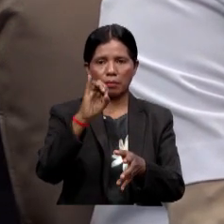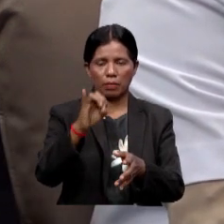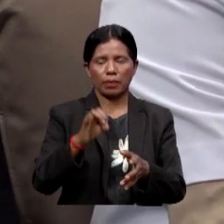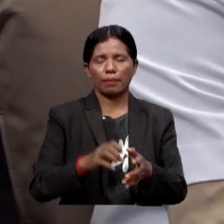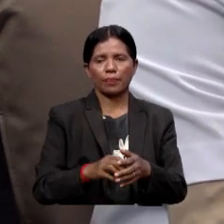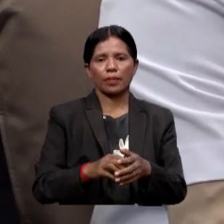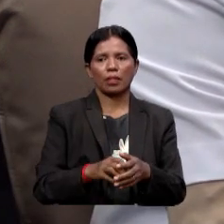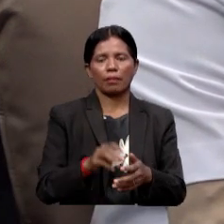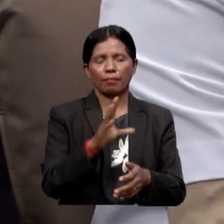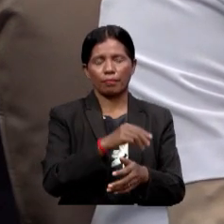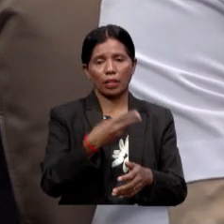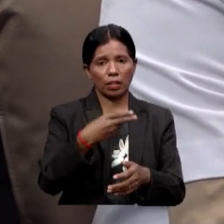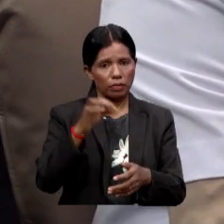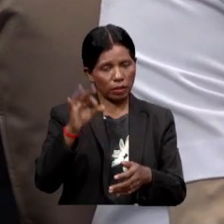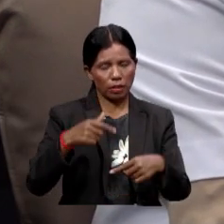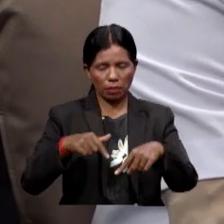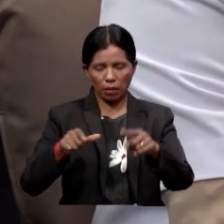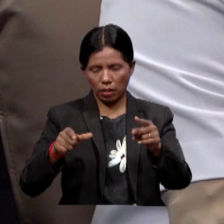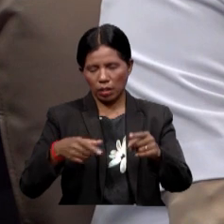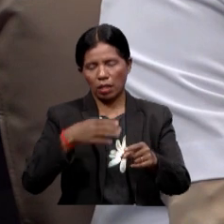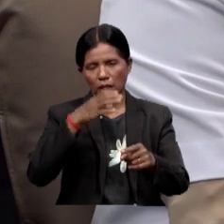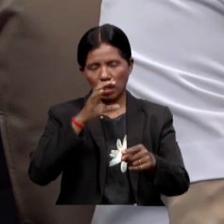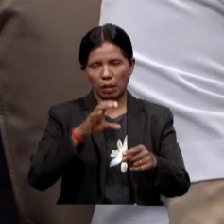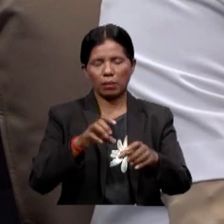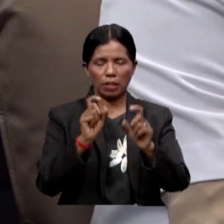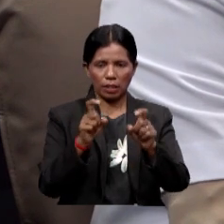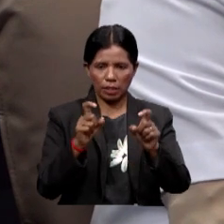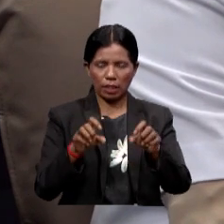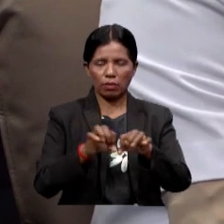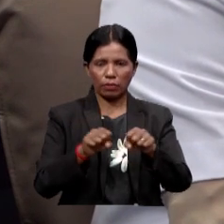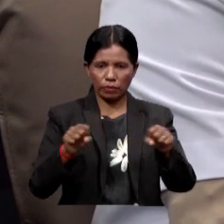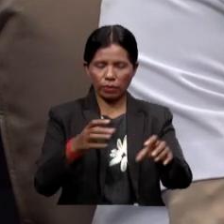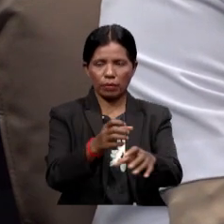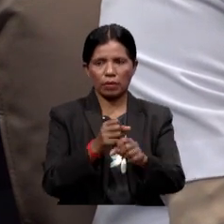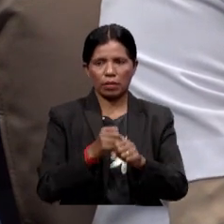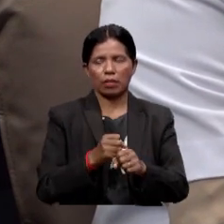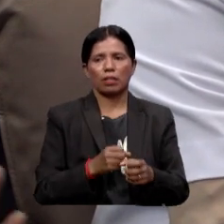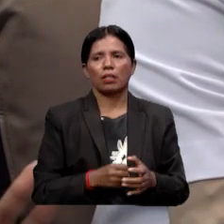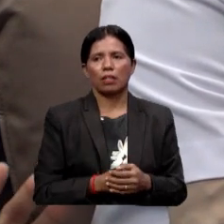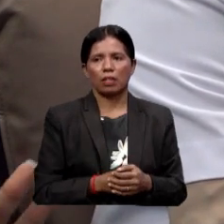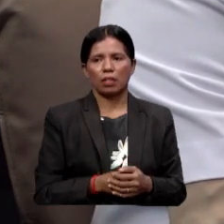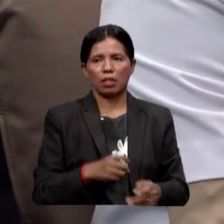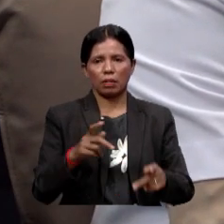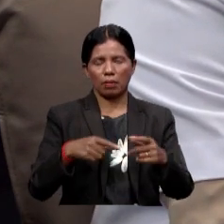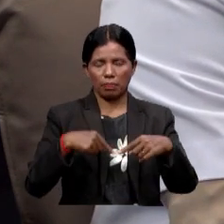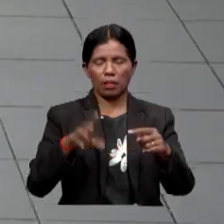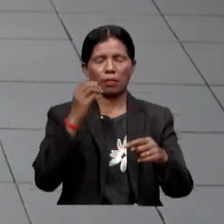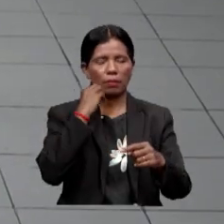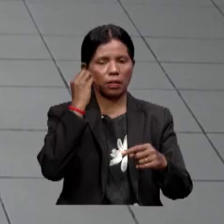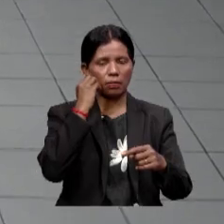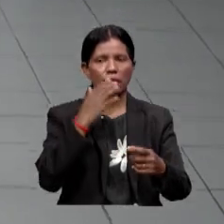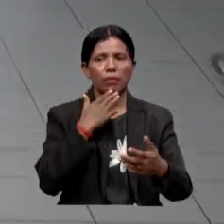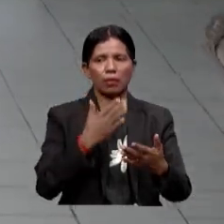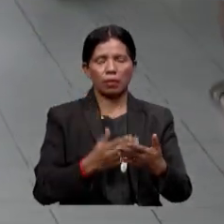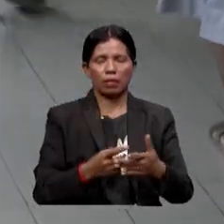fulan tolu ansene nyo hemo ita koko hasai mangueira. E quando mi sai lancer paciente bele fila uma normal